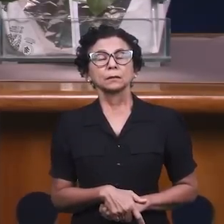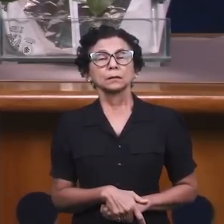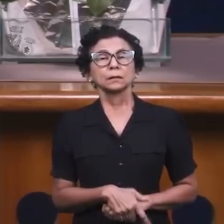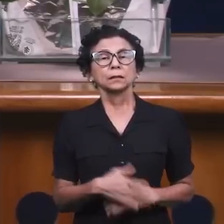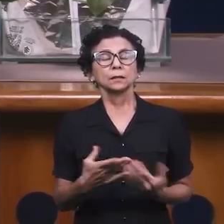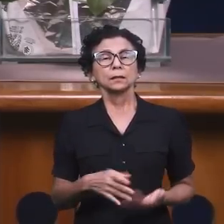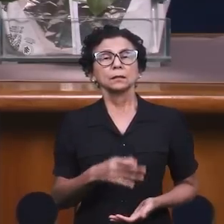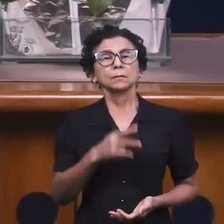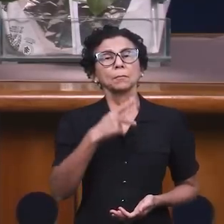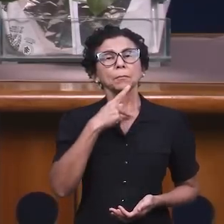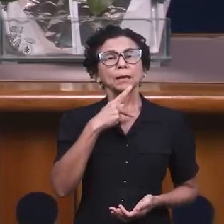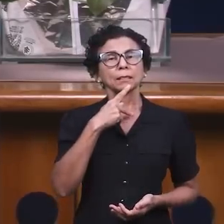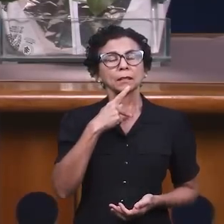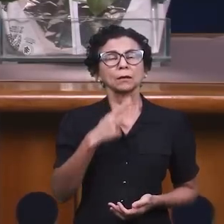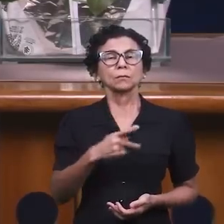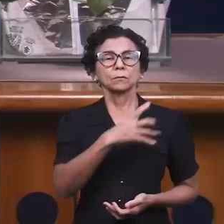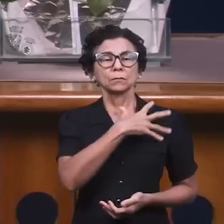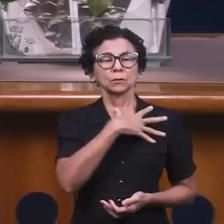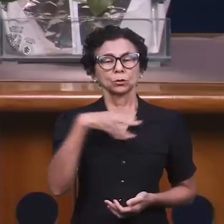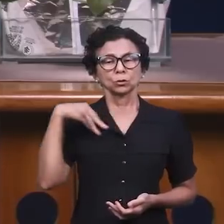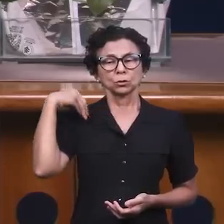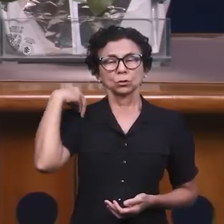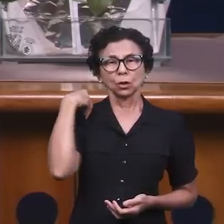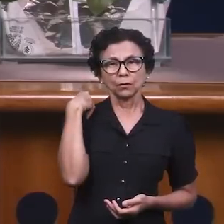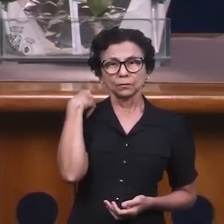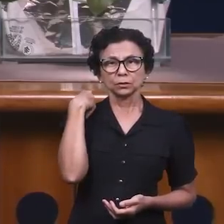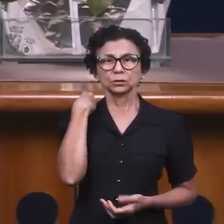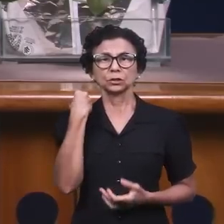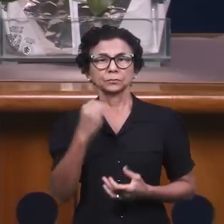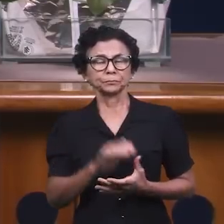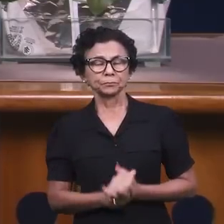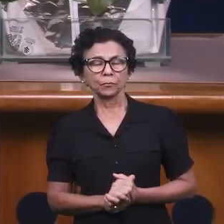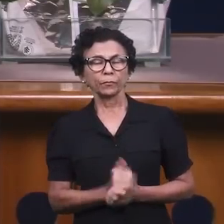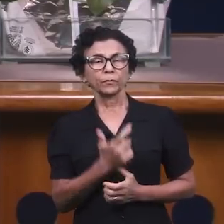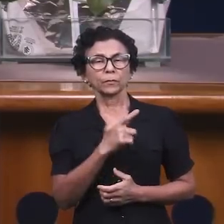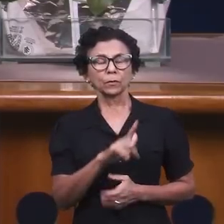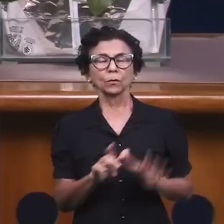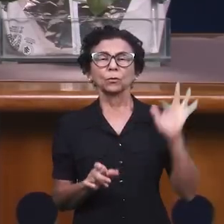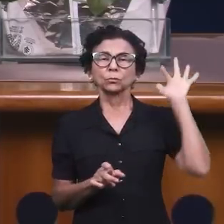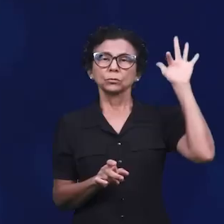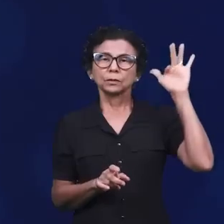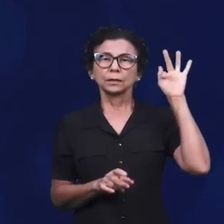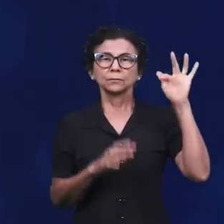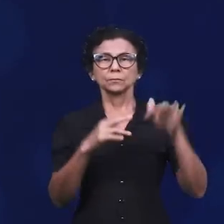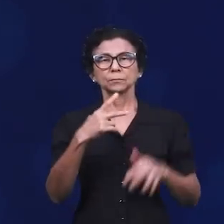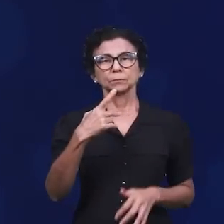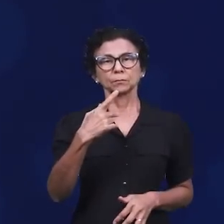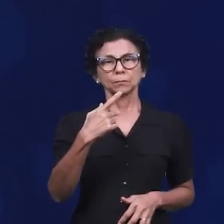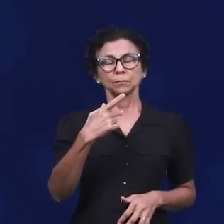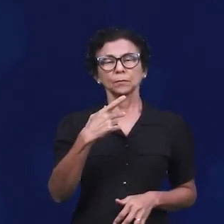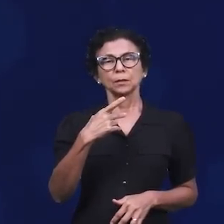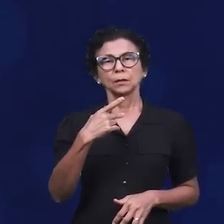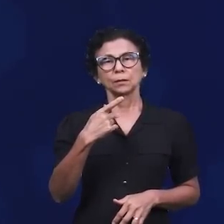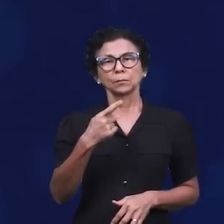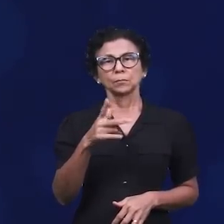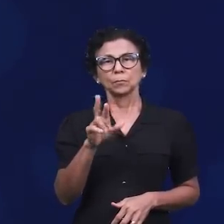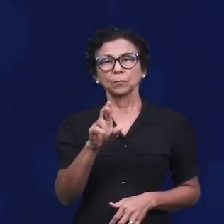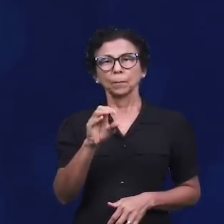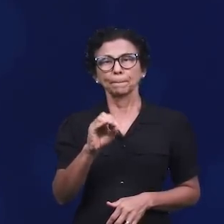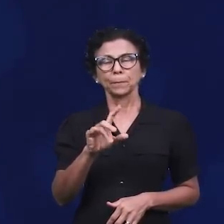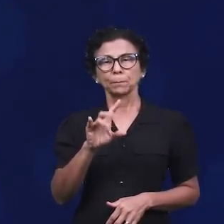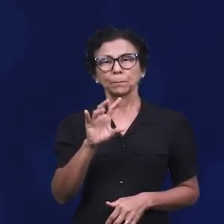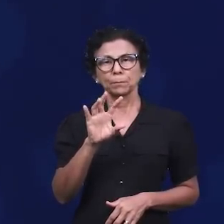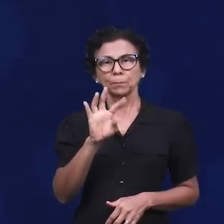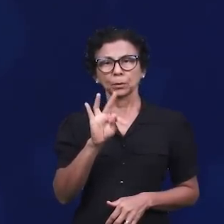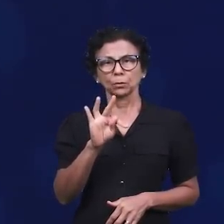de um filósofo chamado Protágoras, ele dizia assim: o homem é a medida de todas as coisas, das que são e das